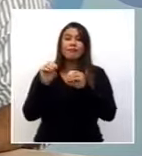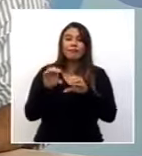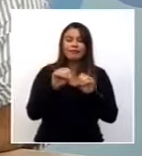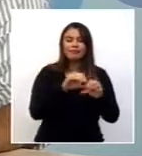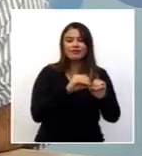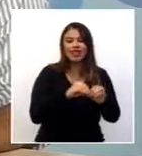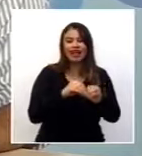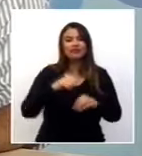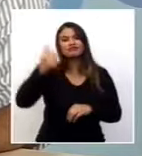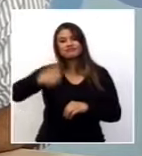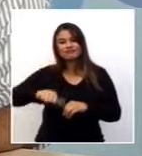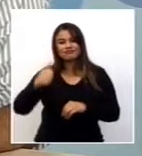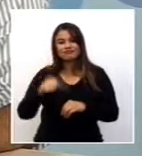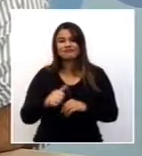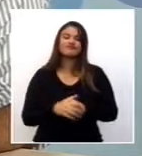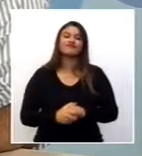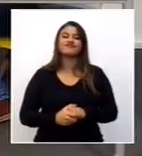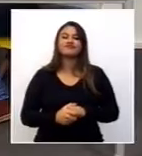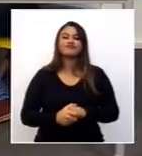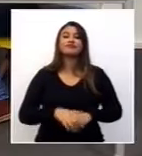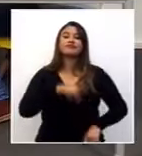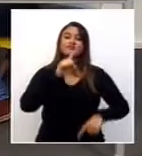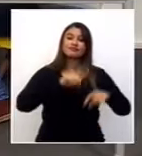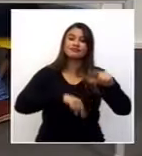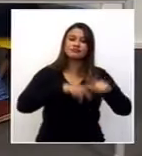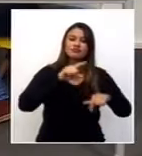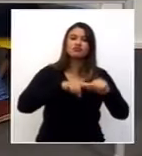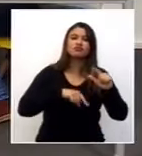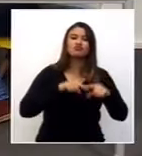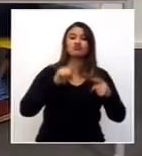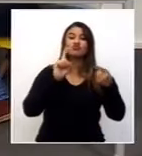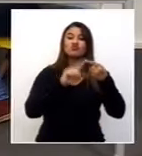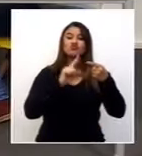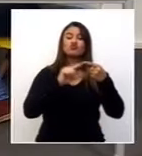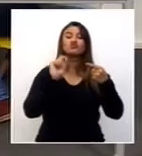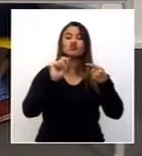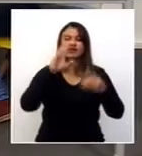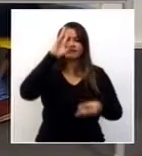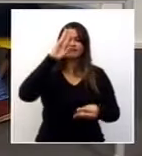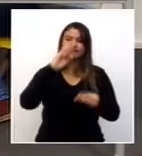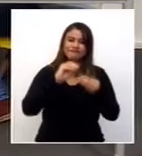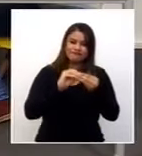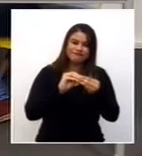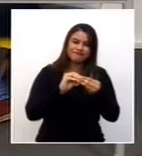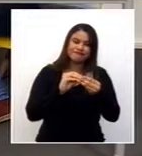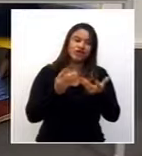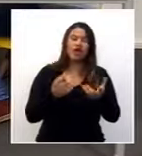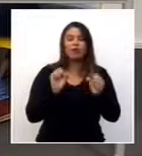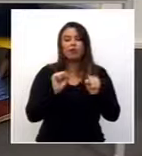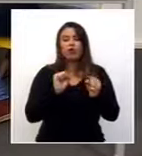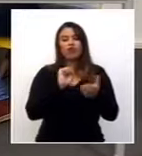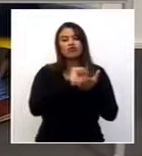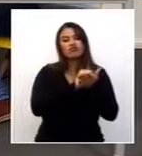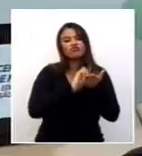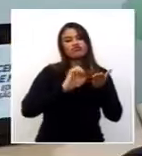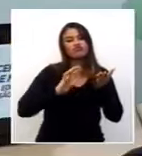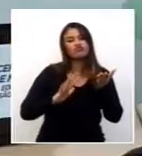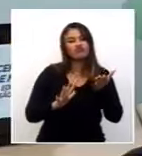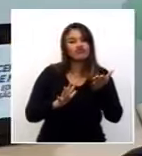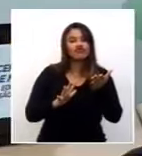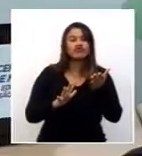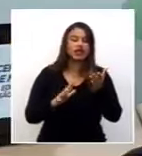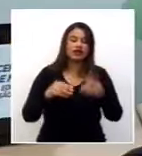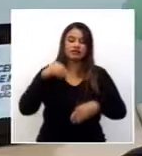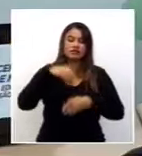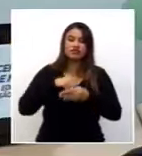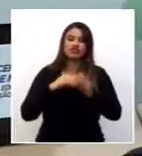avaliação é o resumo, não é isso, Tati? Tem sim, um resumo que o aluno pode fazer, né? Até mesmo atividade que ele possa produzir